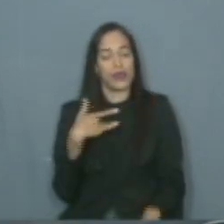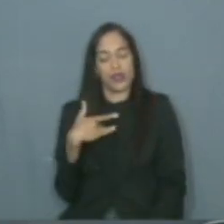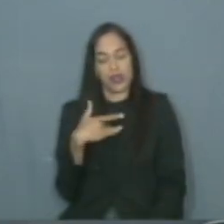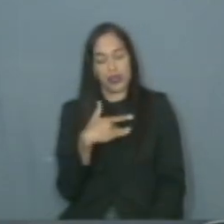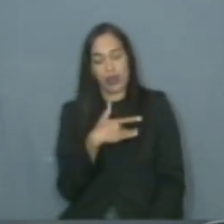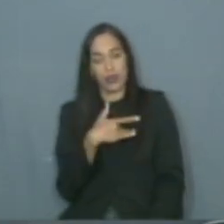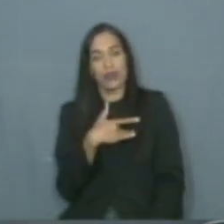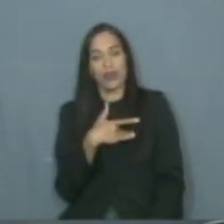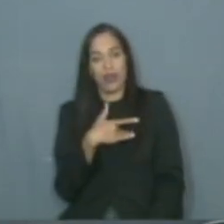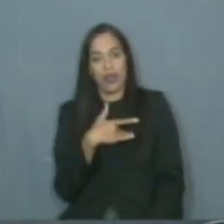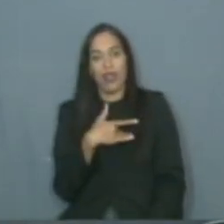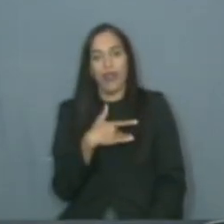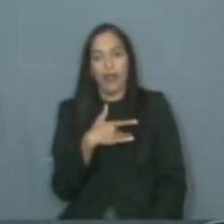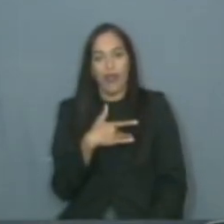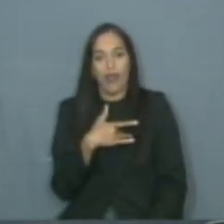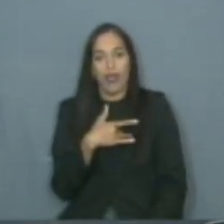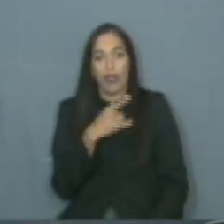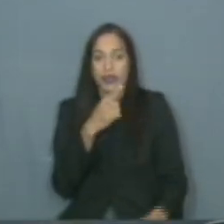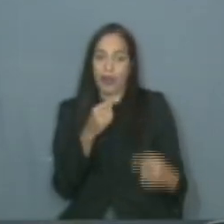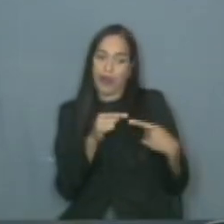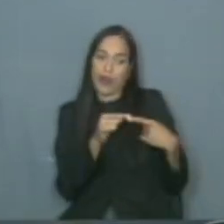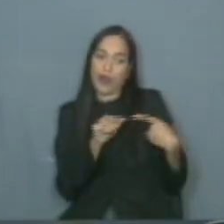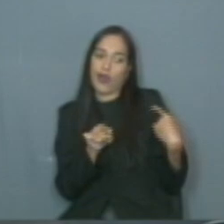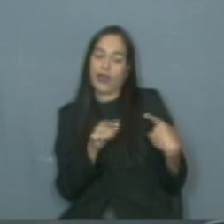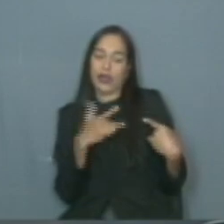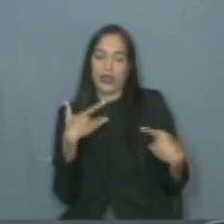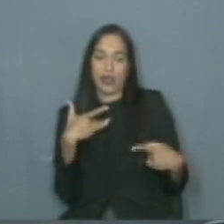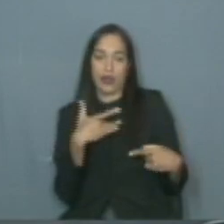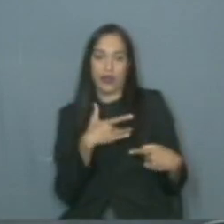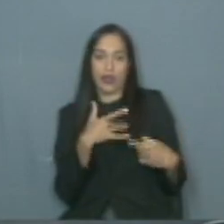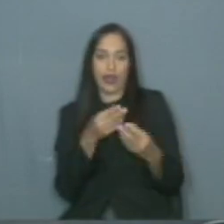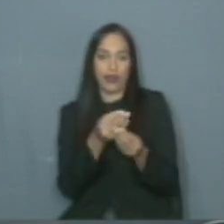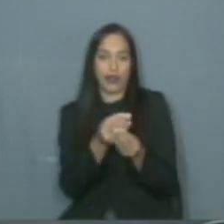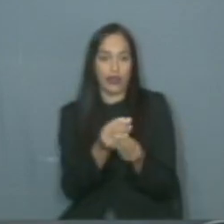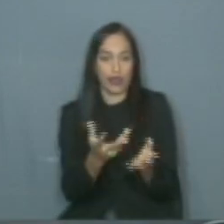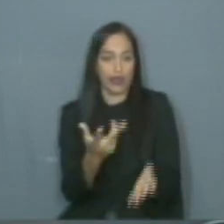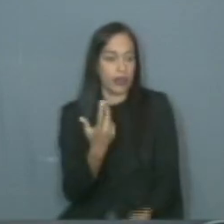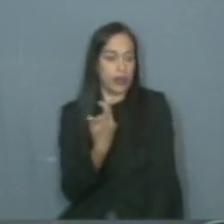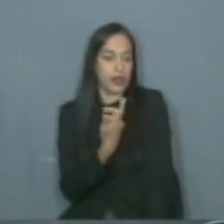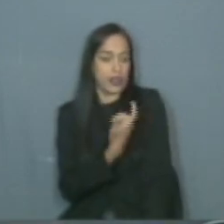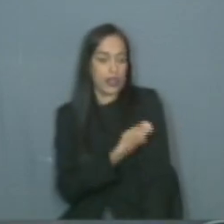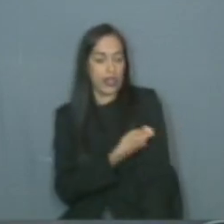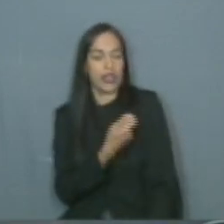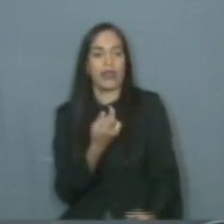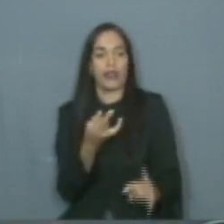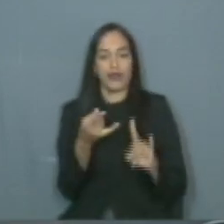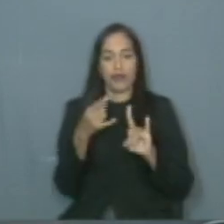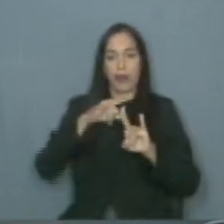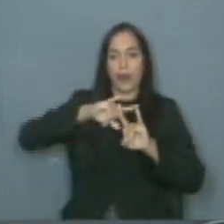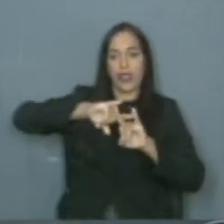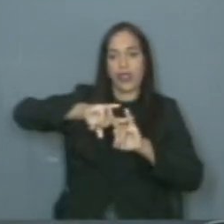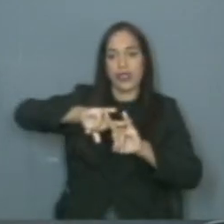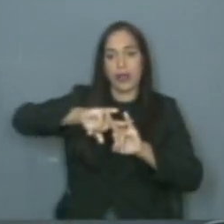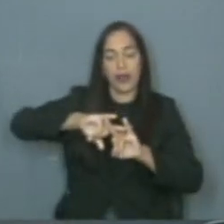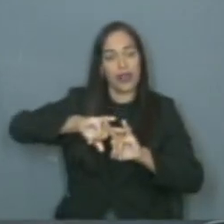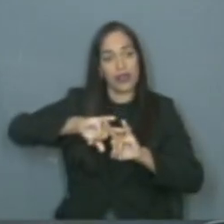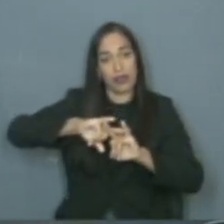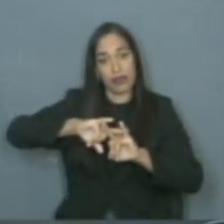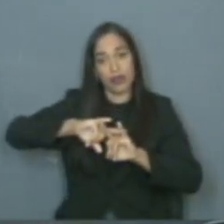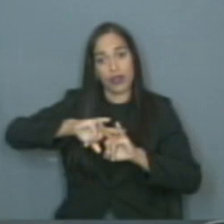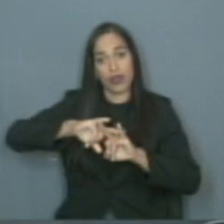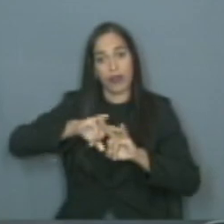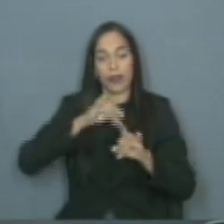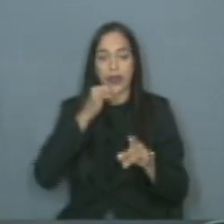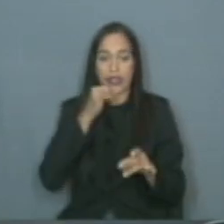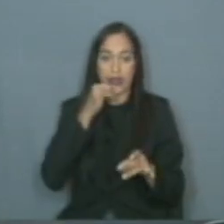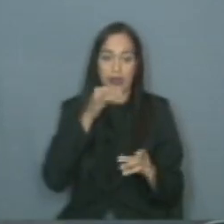saúde, mesmo muitas vezes você mesmo sendo contra ela. E aí se distribuía seringa, se distribuía preservativos, hoje ninguém mais questiona você chegar